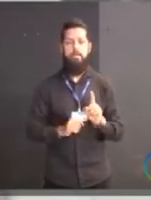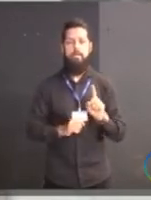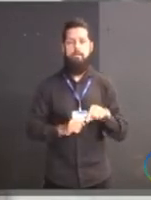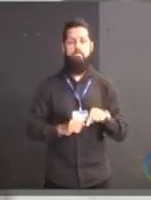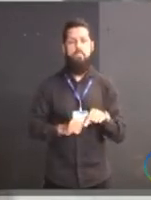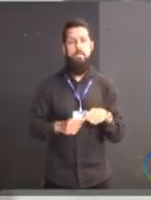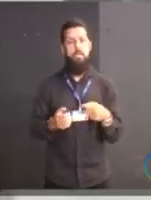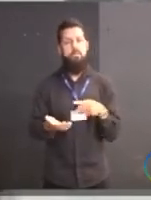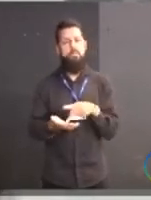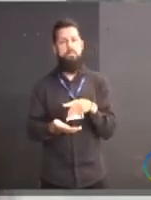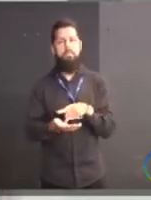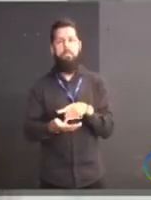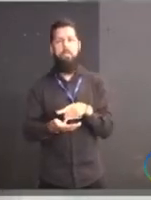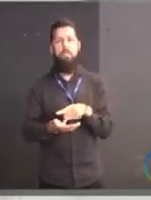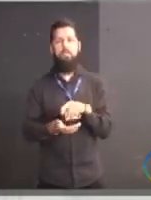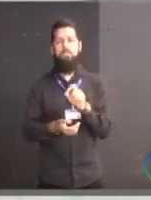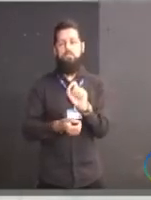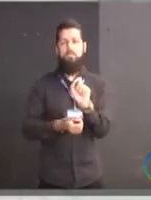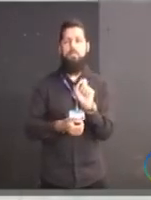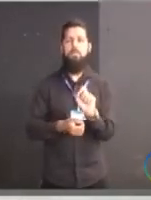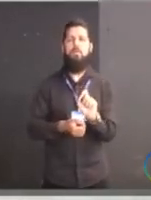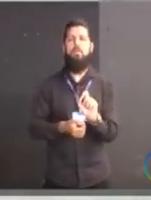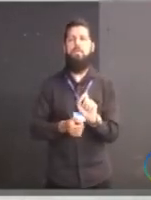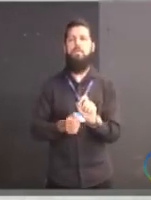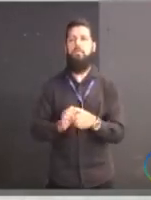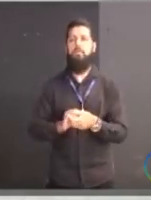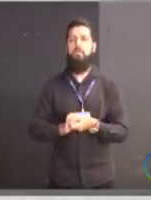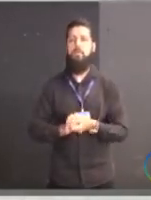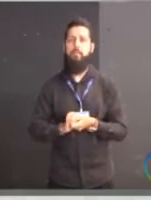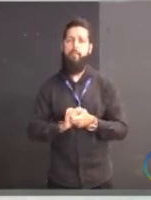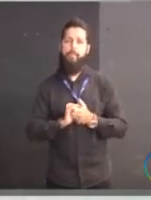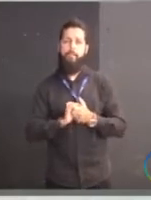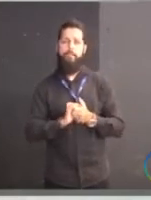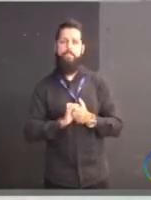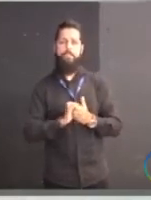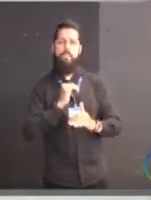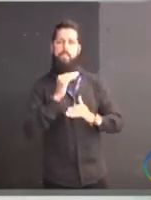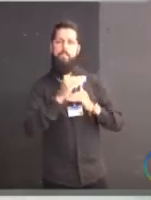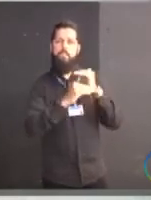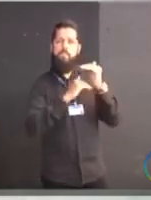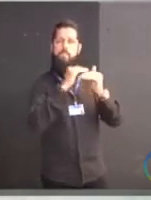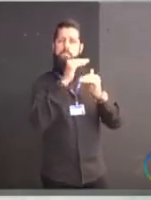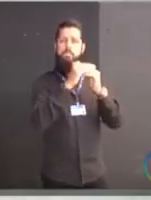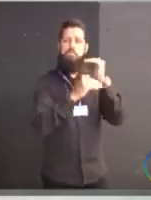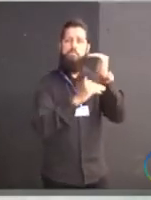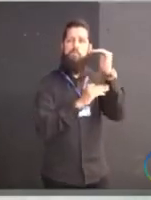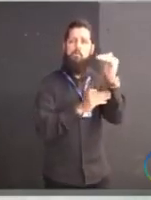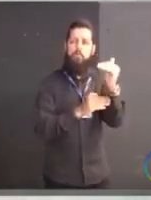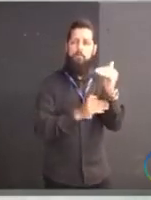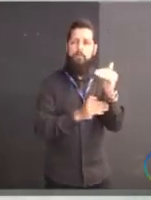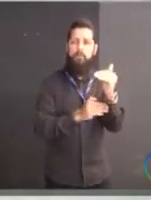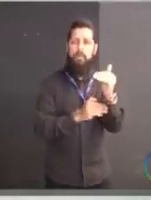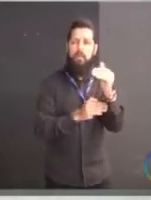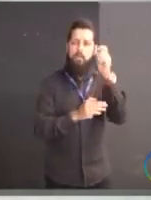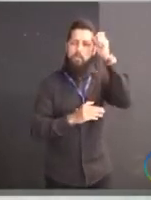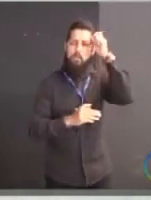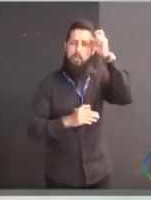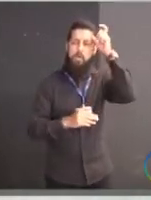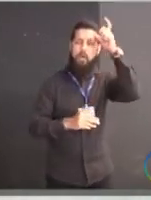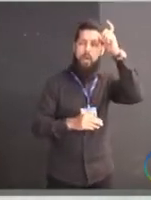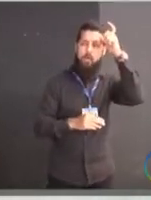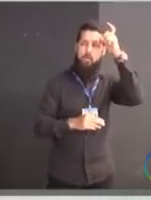últimos 80 anos se desenvolveu entre nós tal amor à cultura